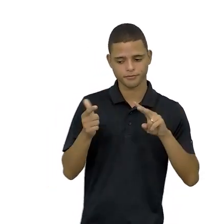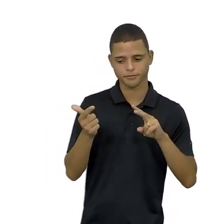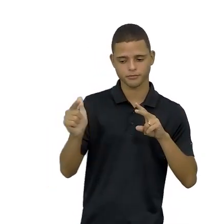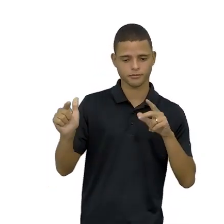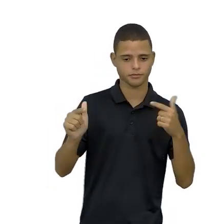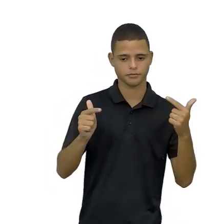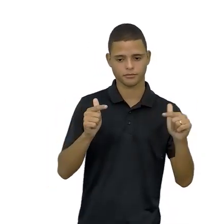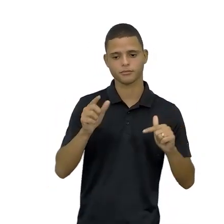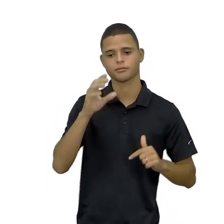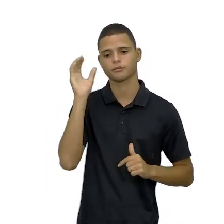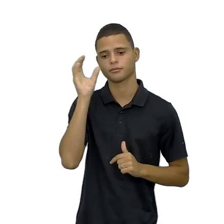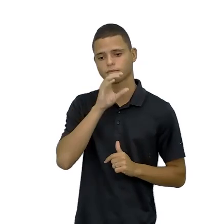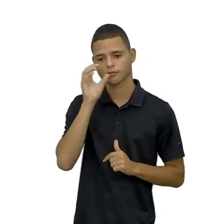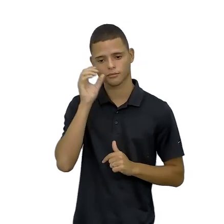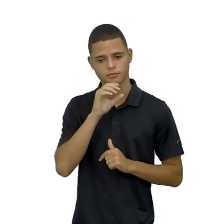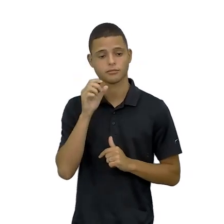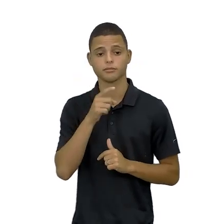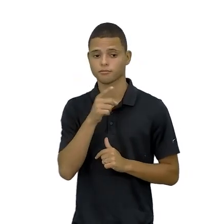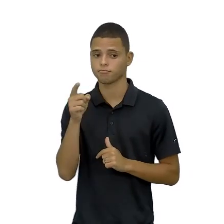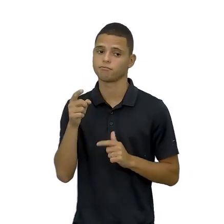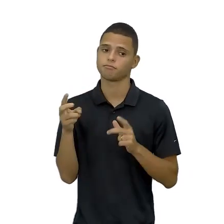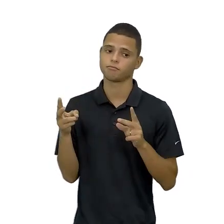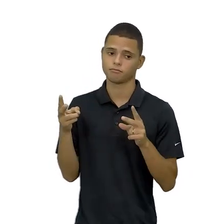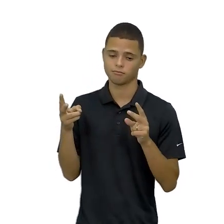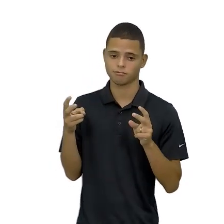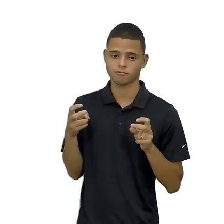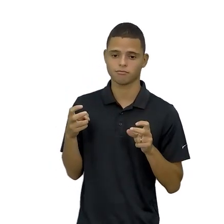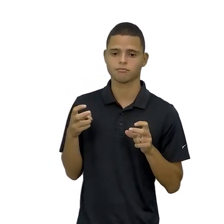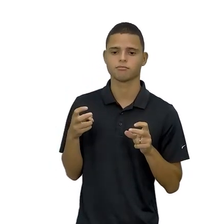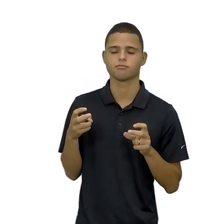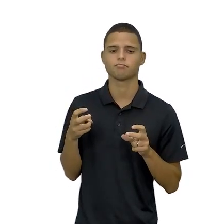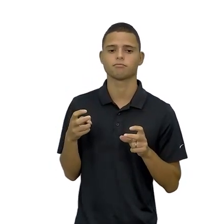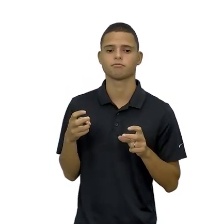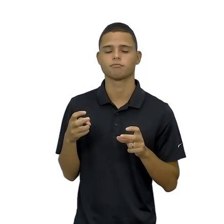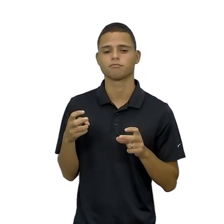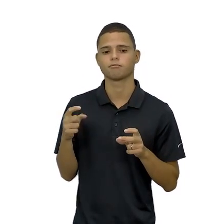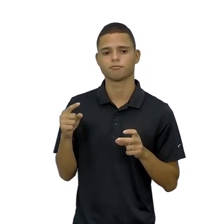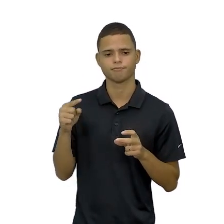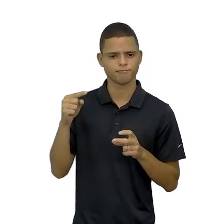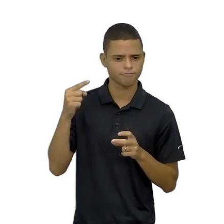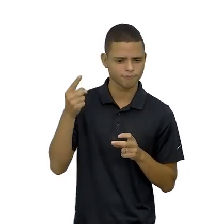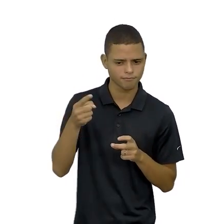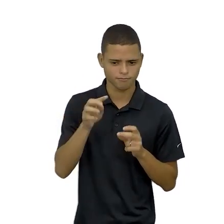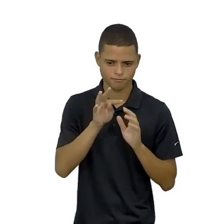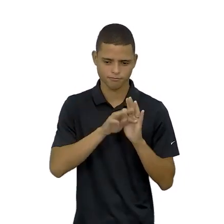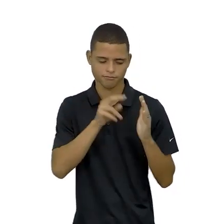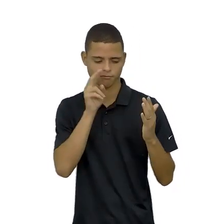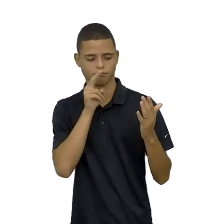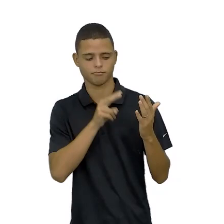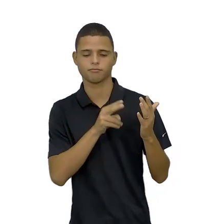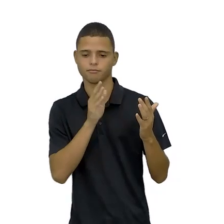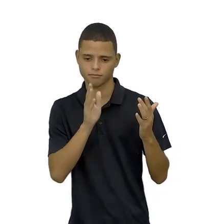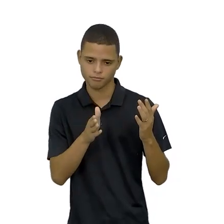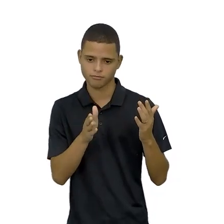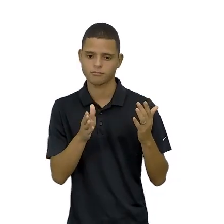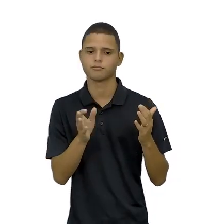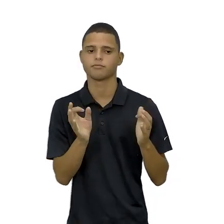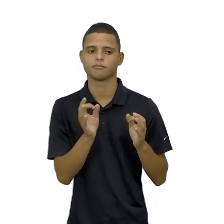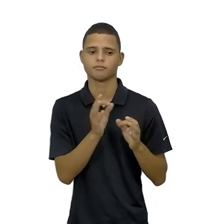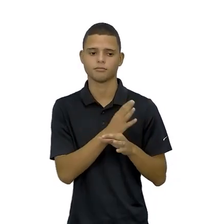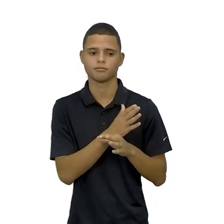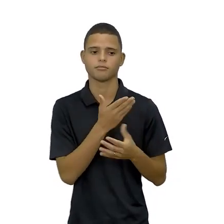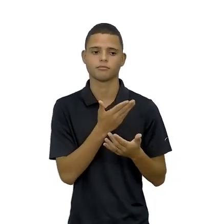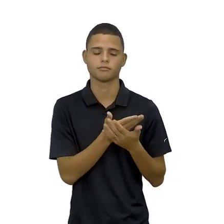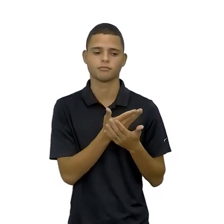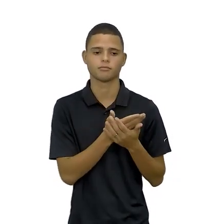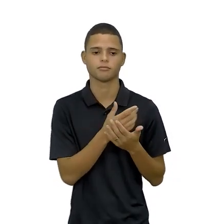bem rapidamente, vocês verão que, nesse caso, depois de ler um texto narrativo, os estudantes